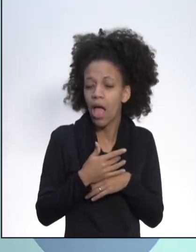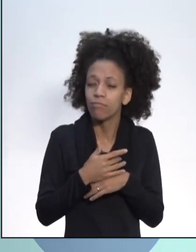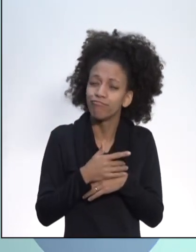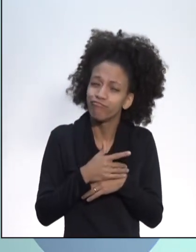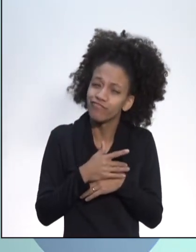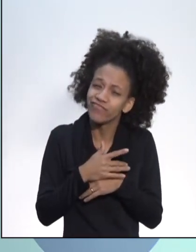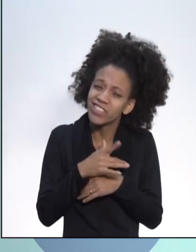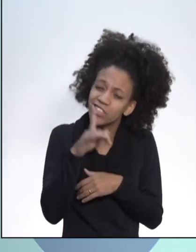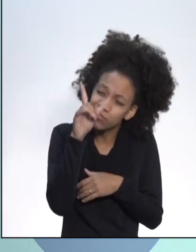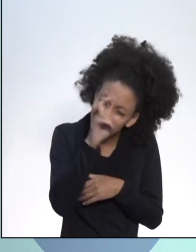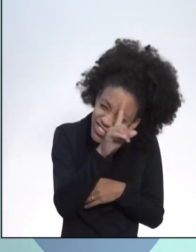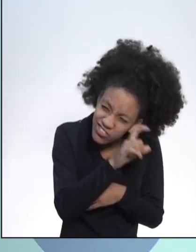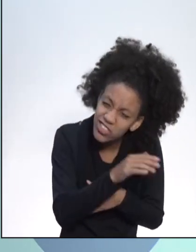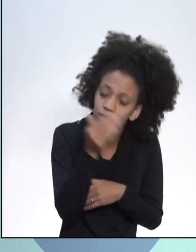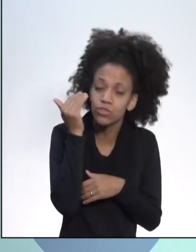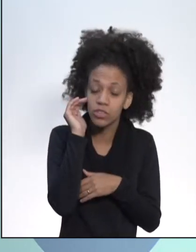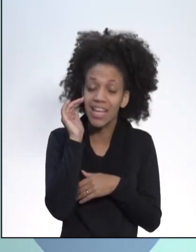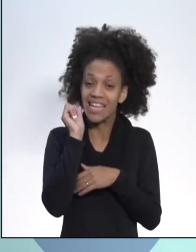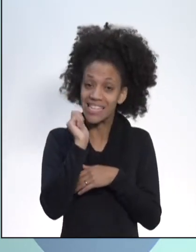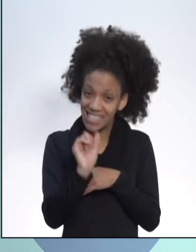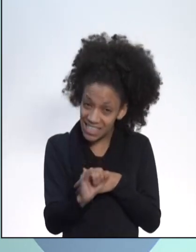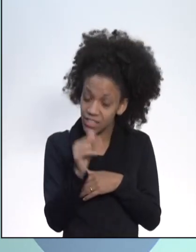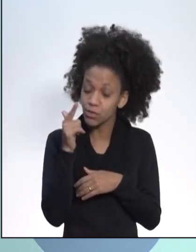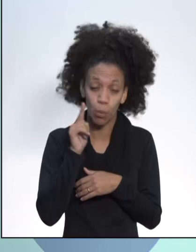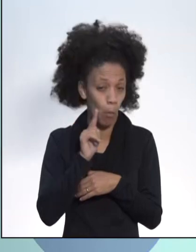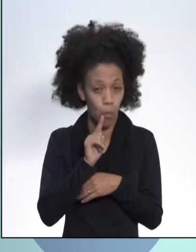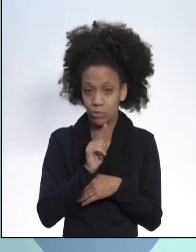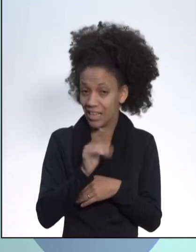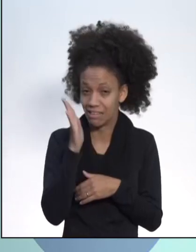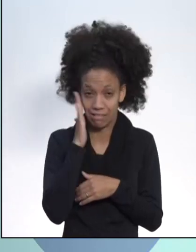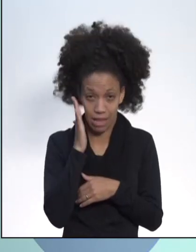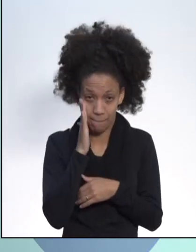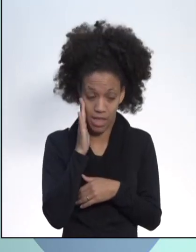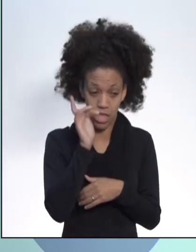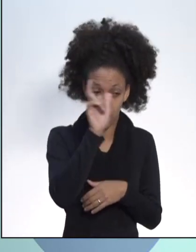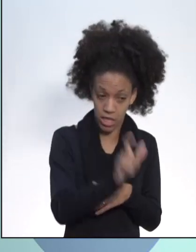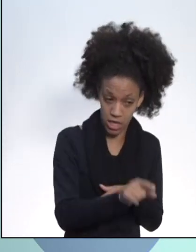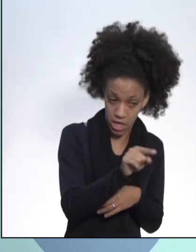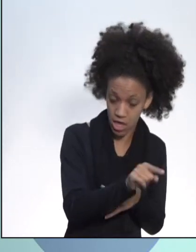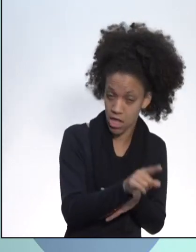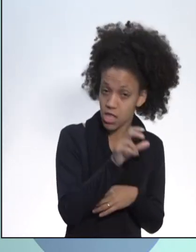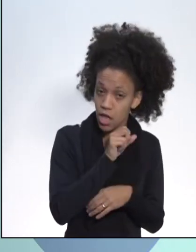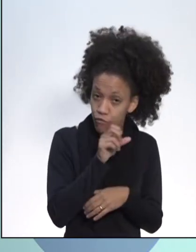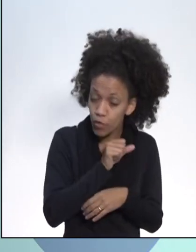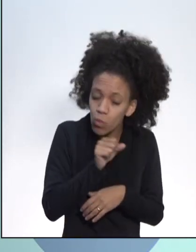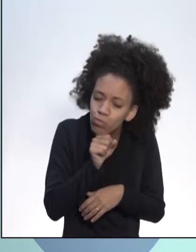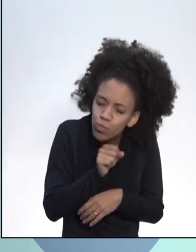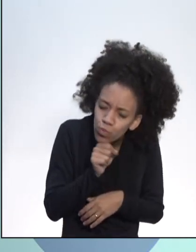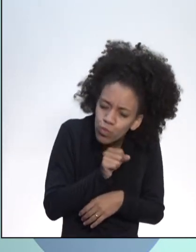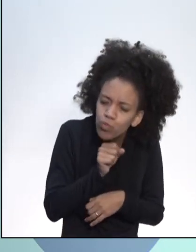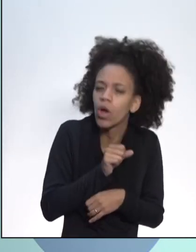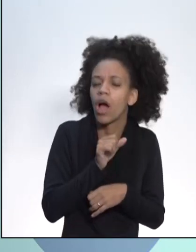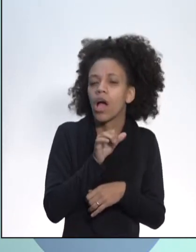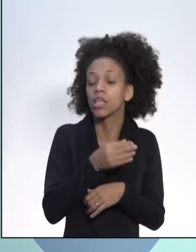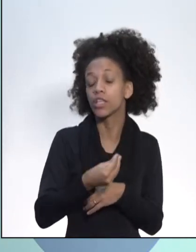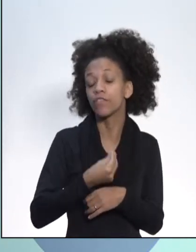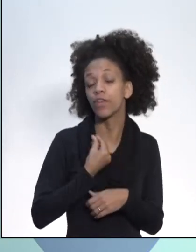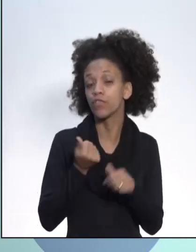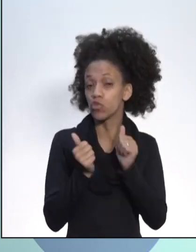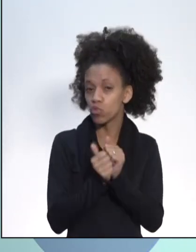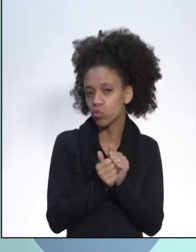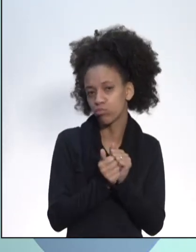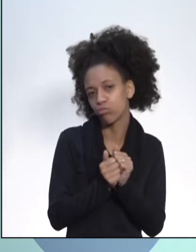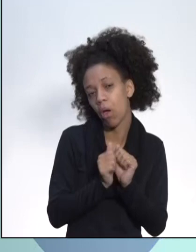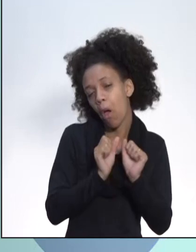entender. Se você não conseguir saber que esse seu avô, esse velhinho que convive com você, pode